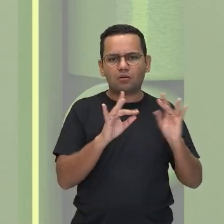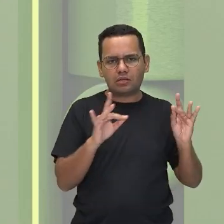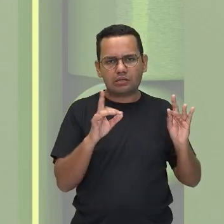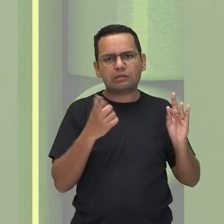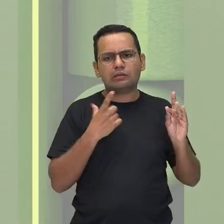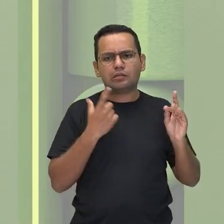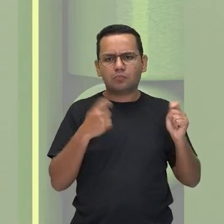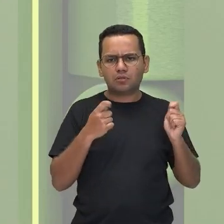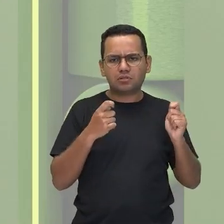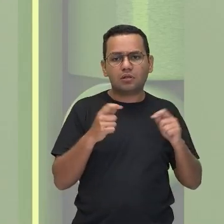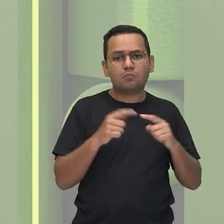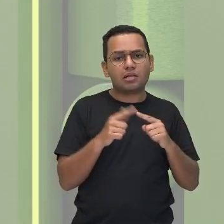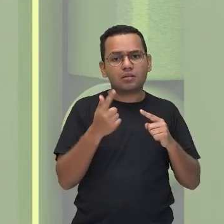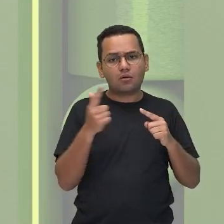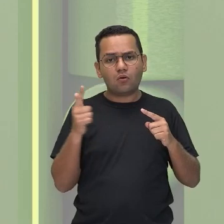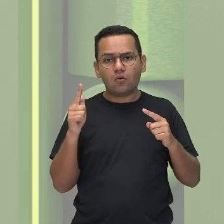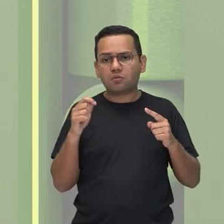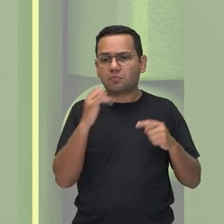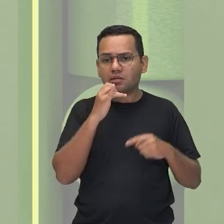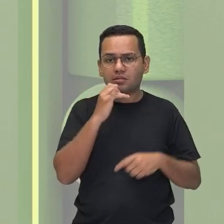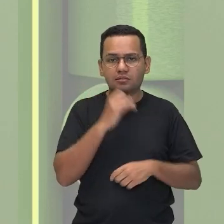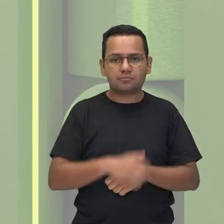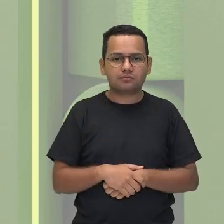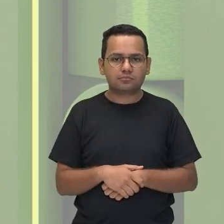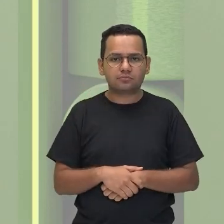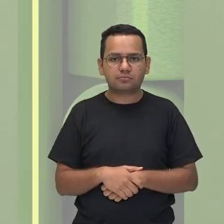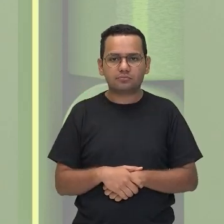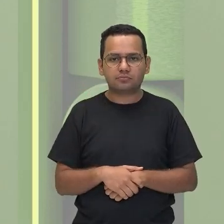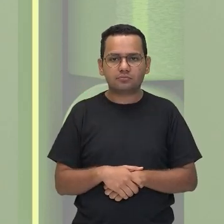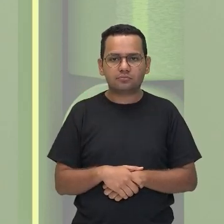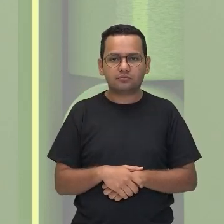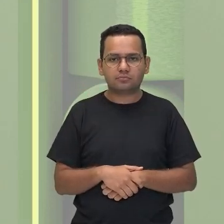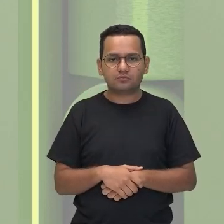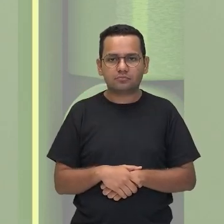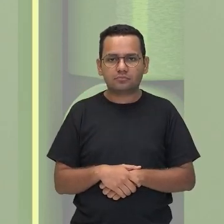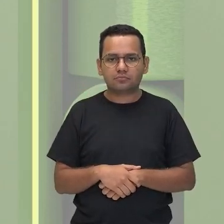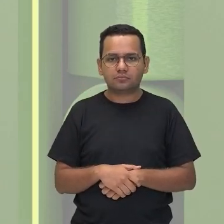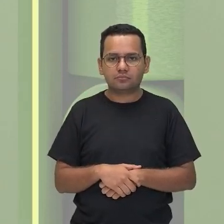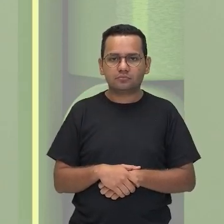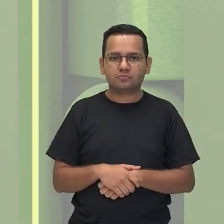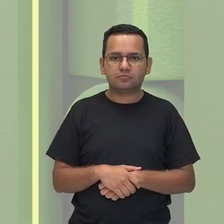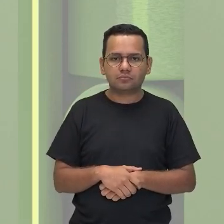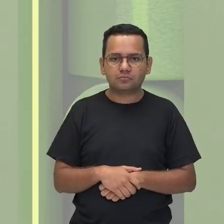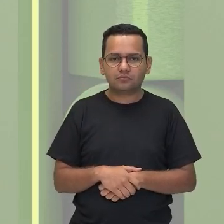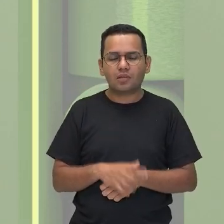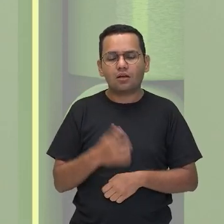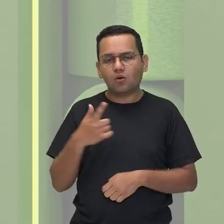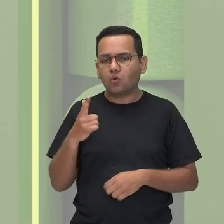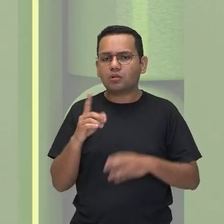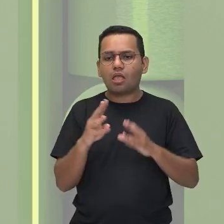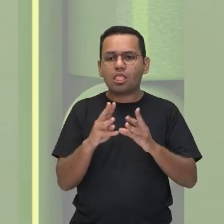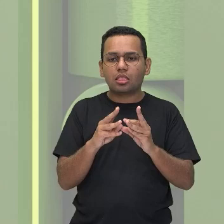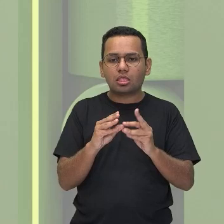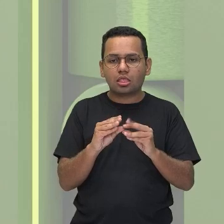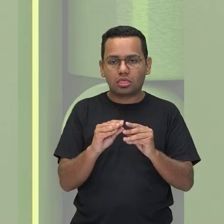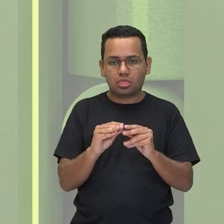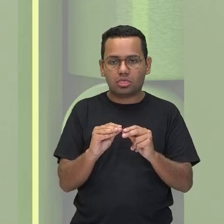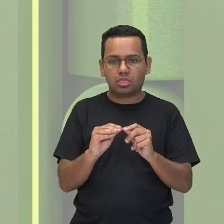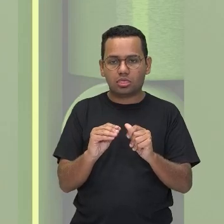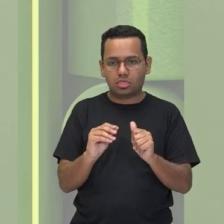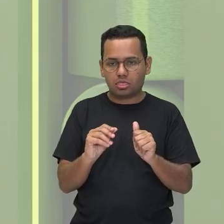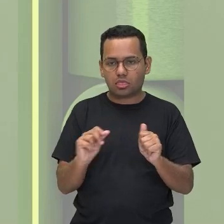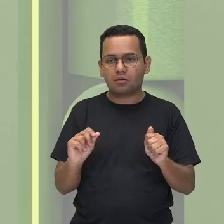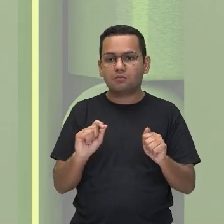coisas que é o ponto da coisa, falando de forma mais simplificada, o ponto da substância em que ela derrete, em que ela deixa o seu